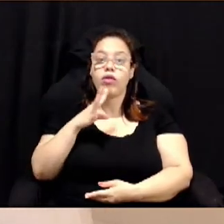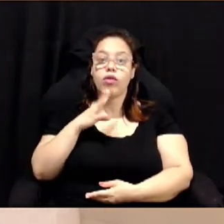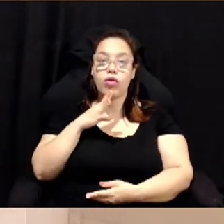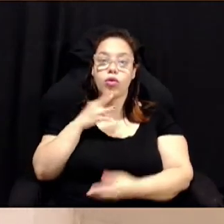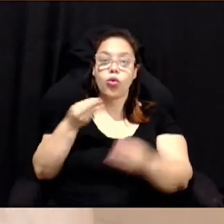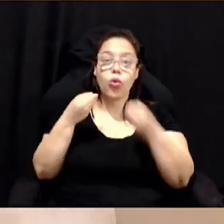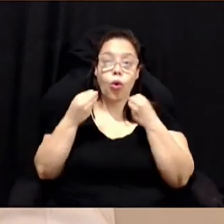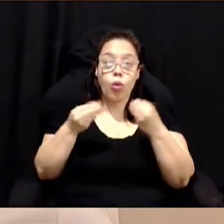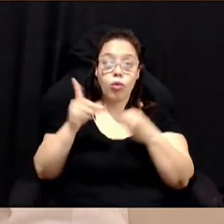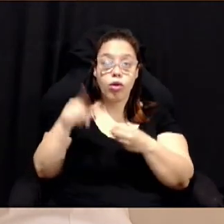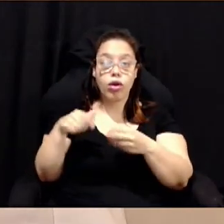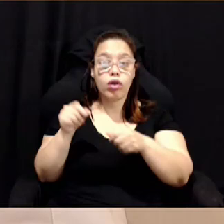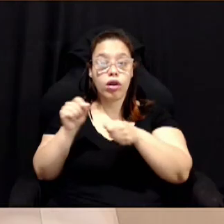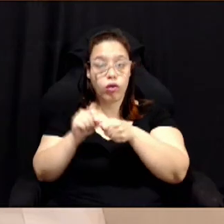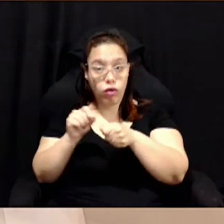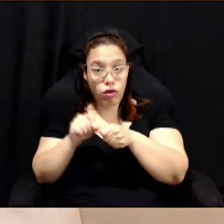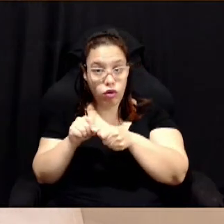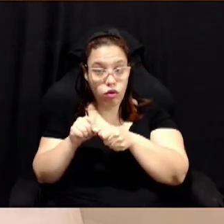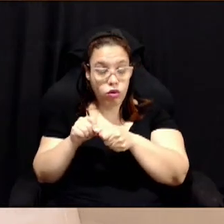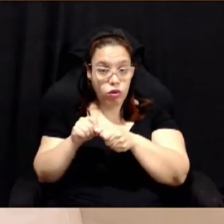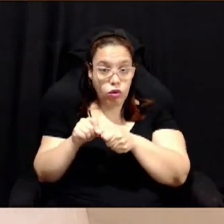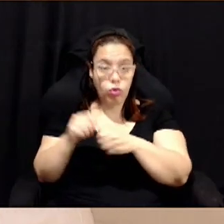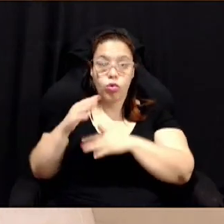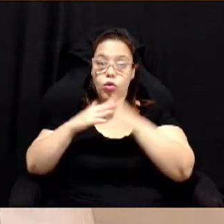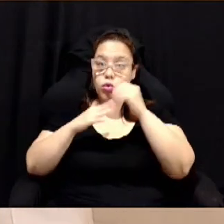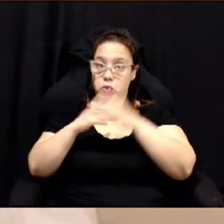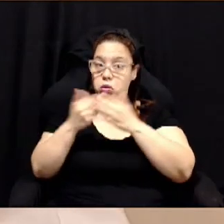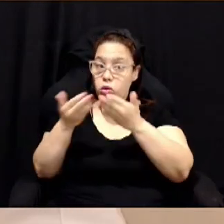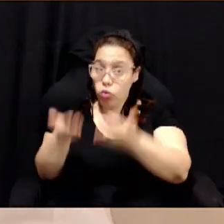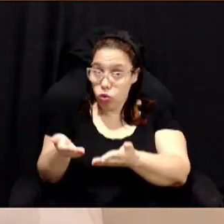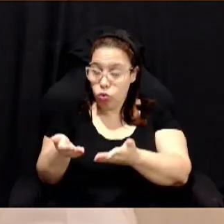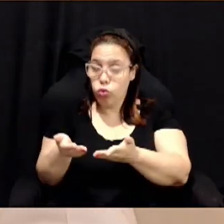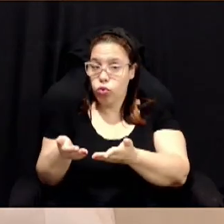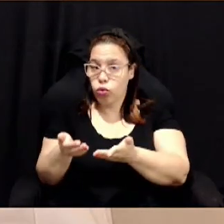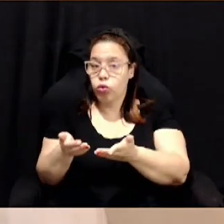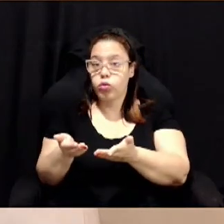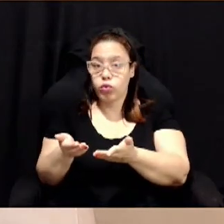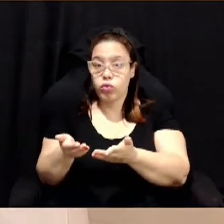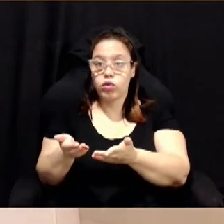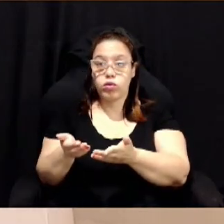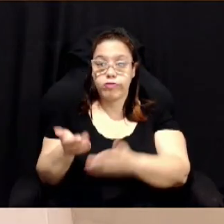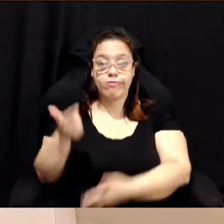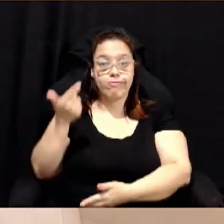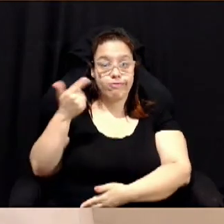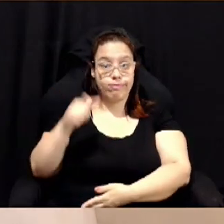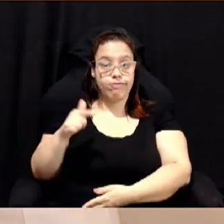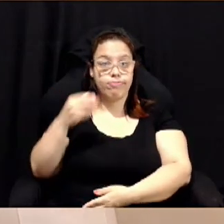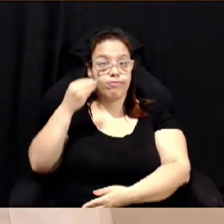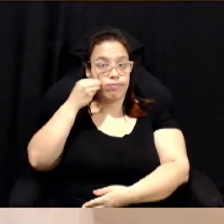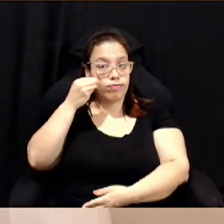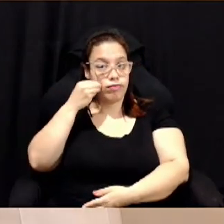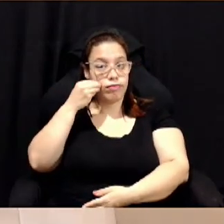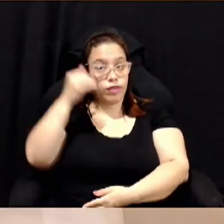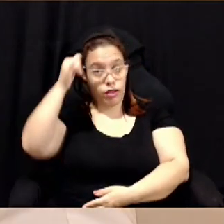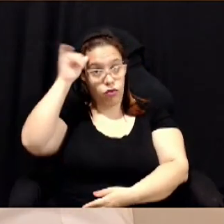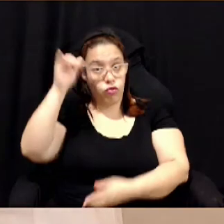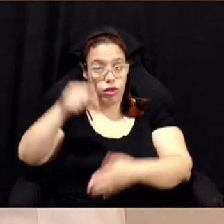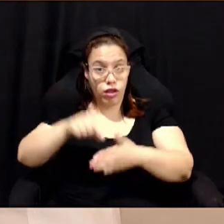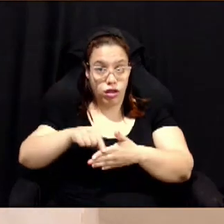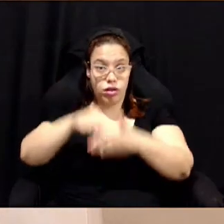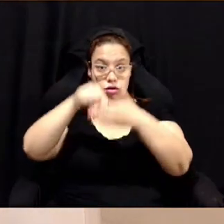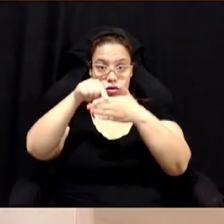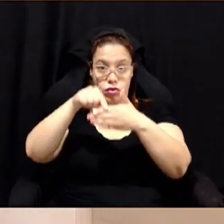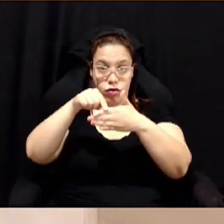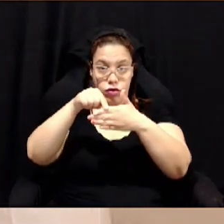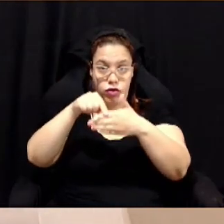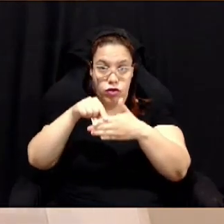vocês fazem, quais são os produtos. E por a gente não tentar sempre imitar a carne, quem come carne vem aqui porque fala assim,